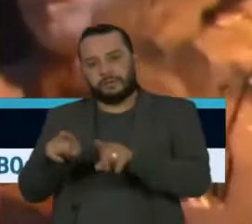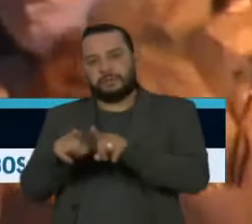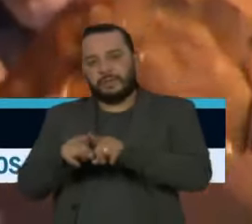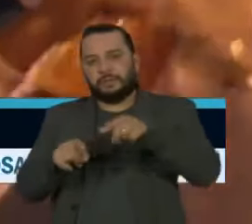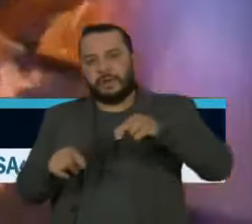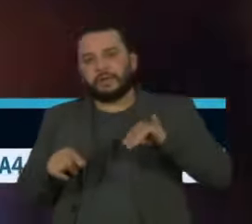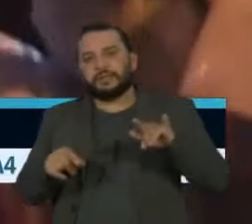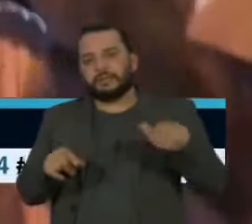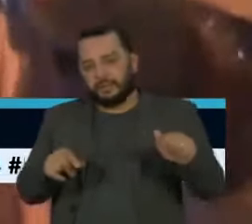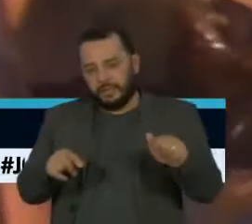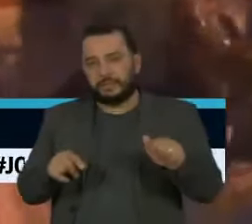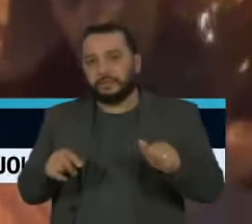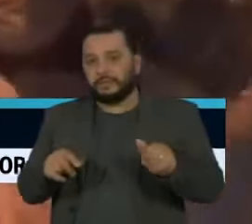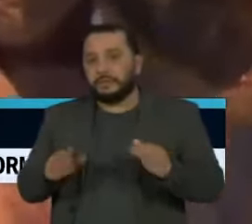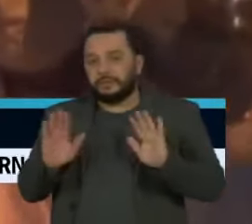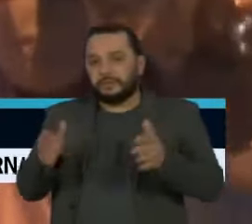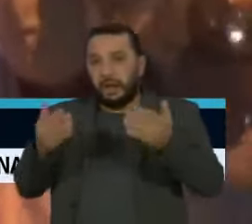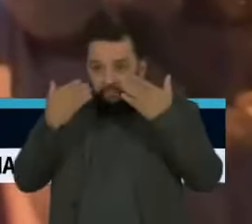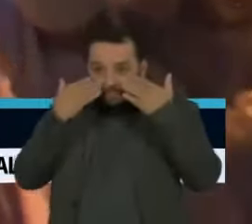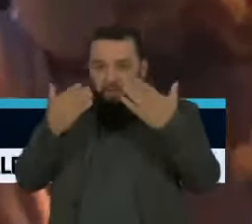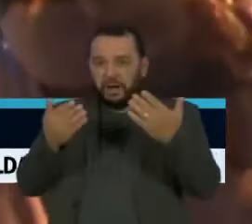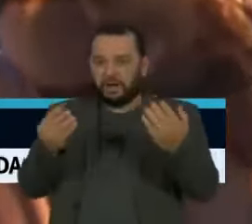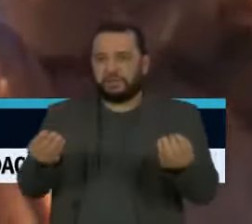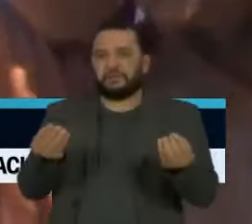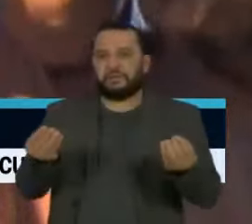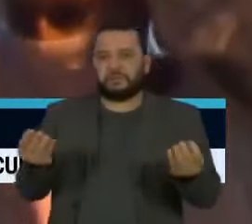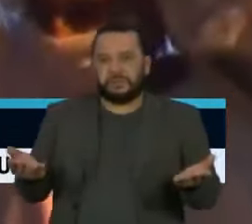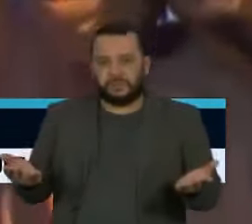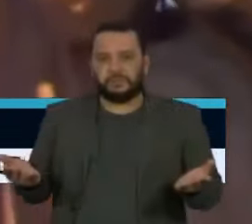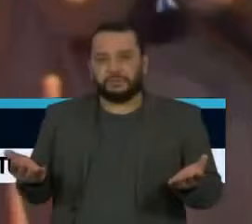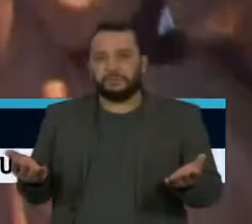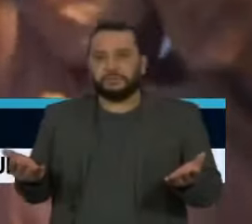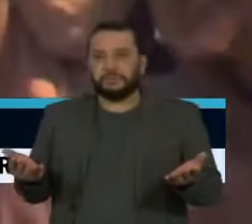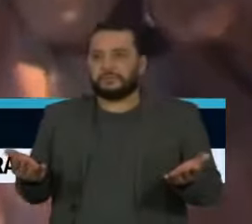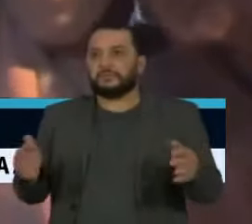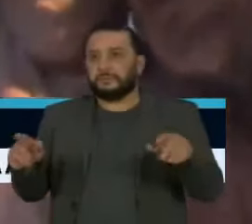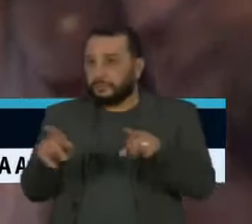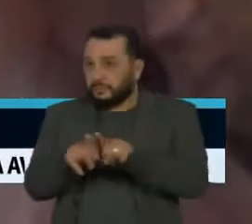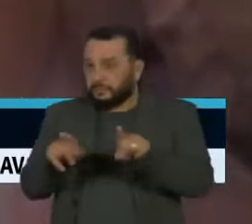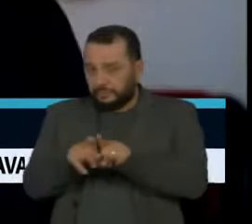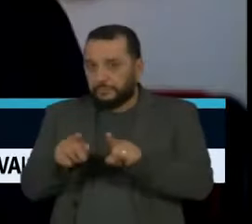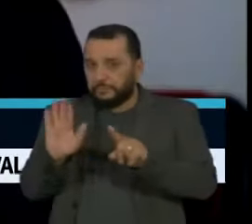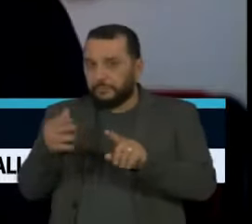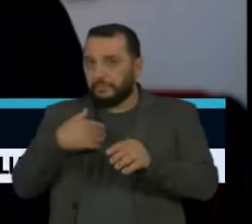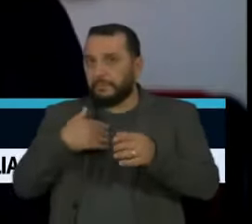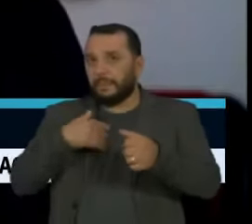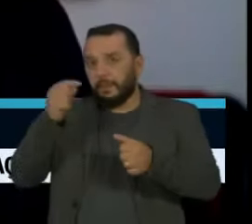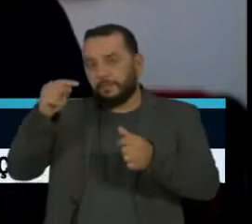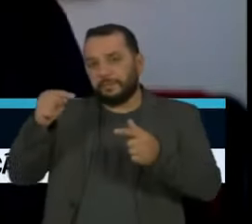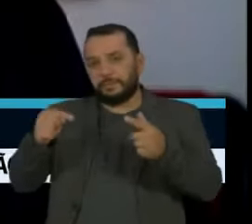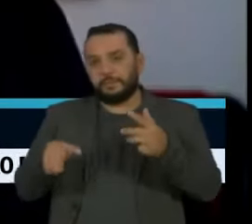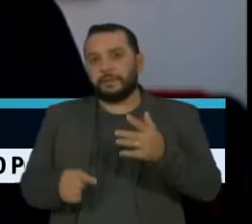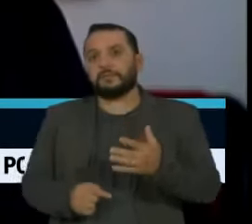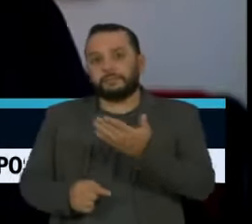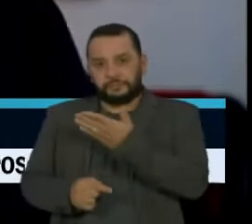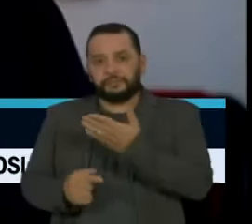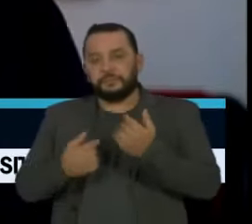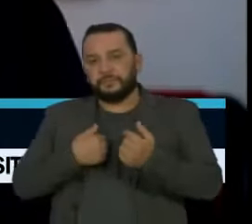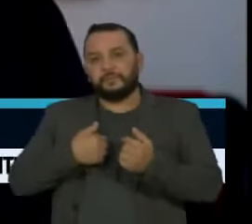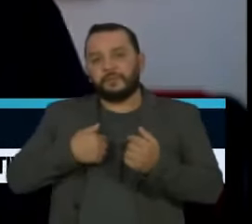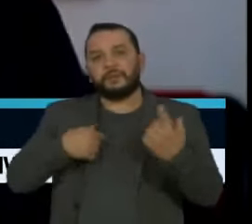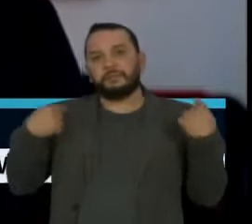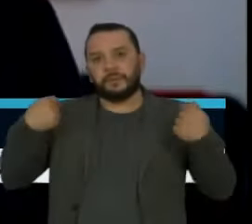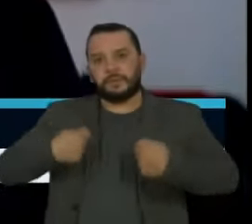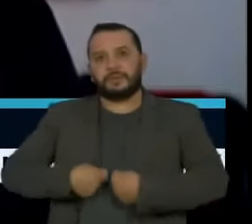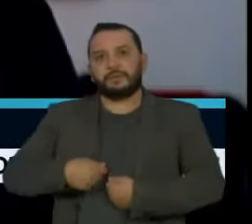abre aspas, saltam aos olhos, fecha aspas. Com base nos elementos dos autos, o ministro determinou